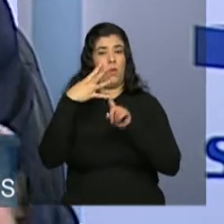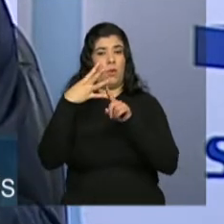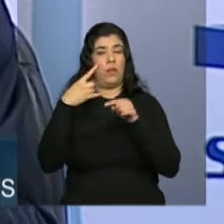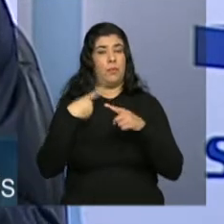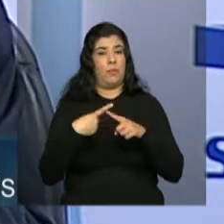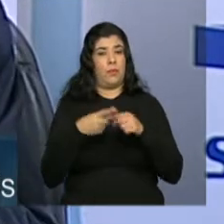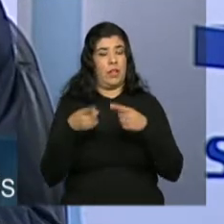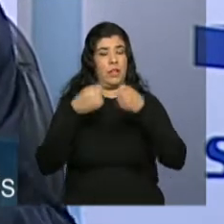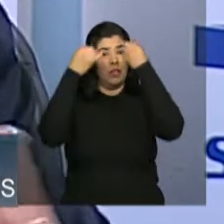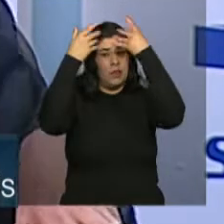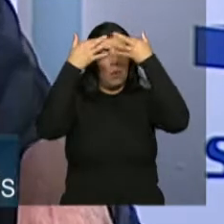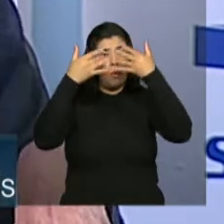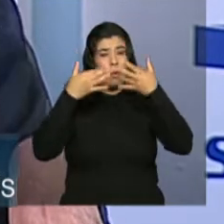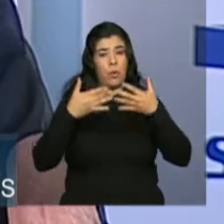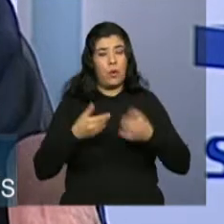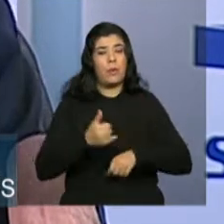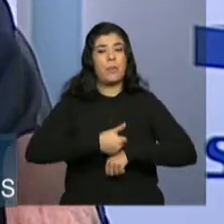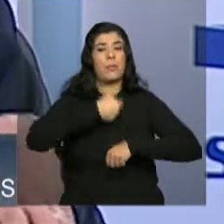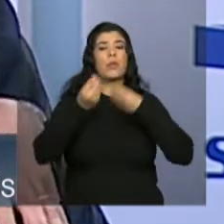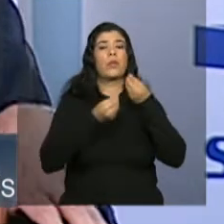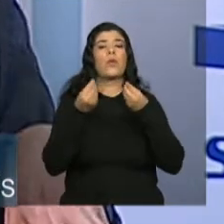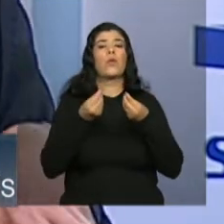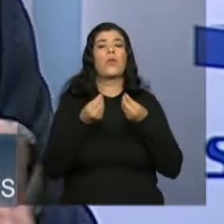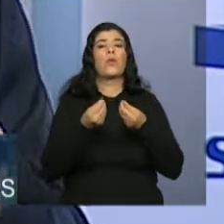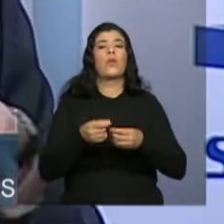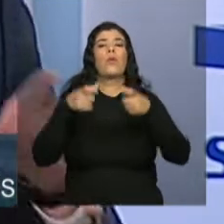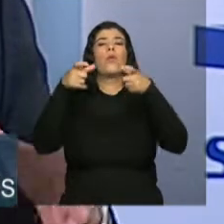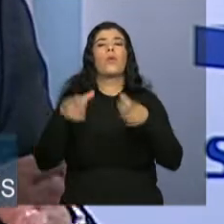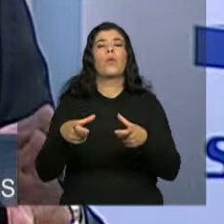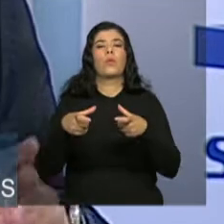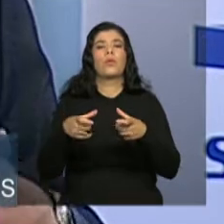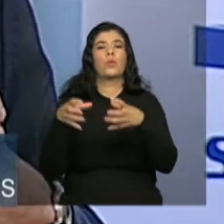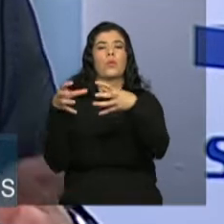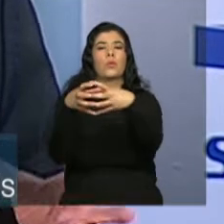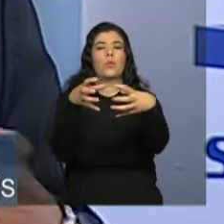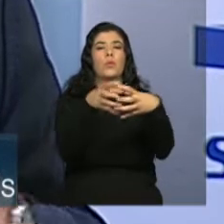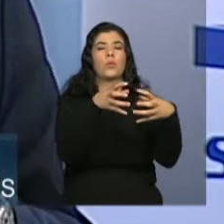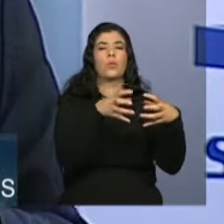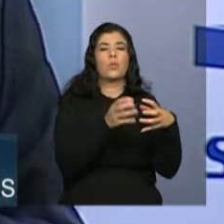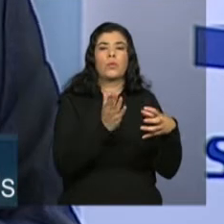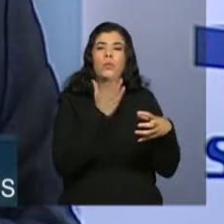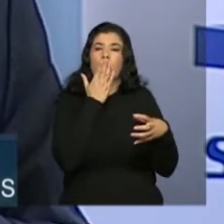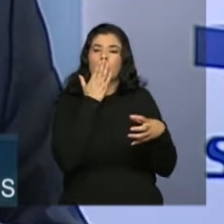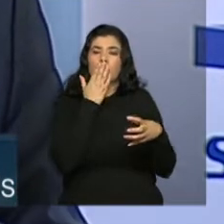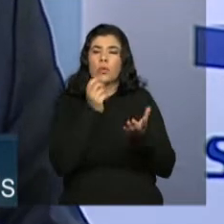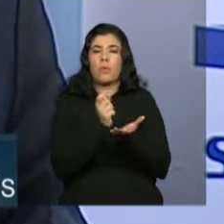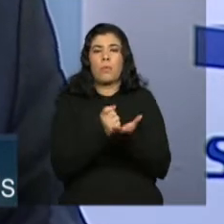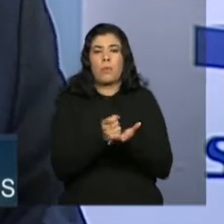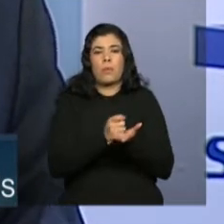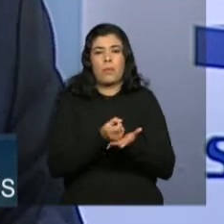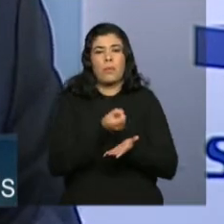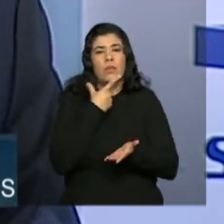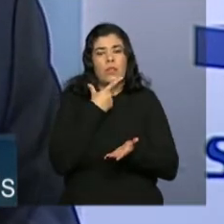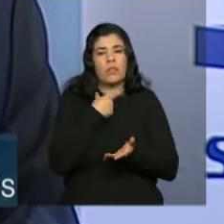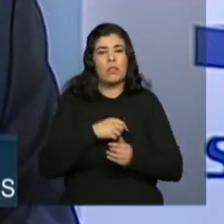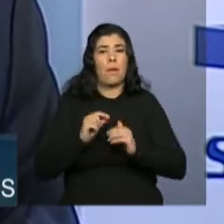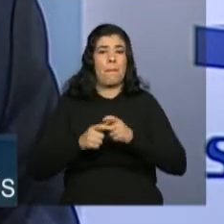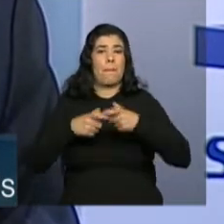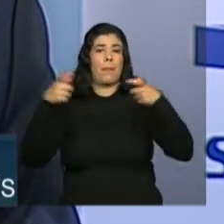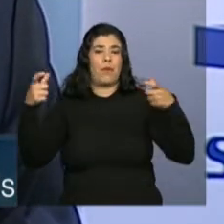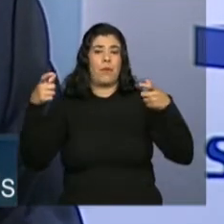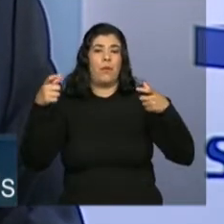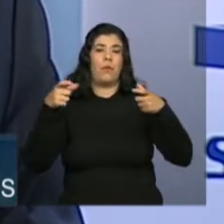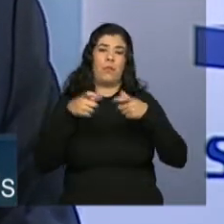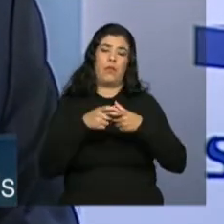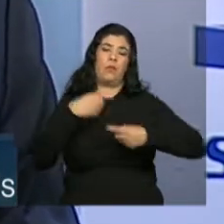ela permite uma discriminação melhor onde para cada grupo de medicamentos você tem maior ou menor concorrência